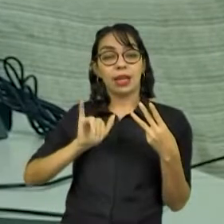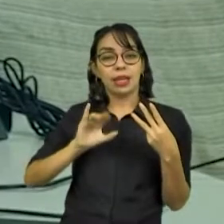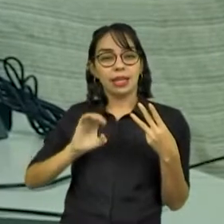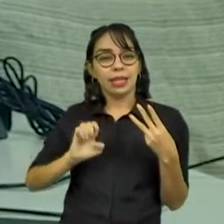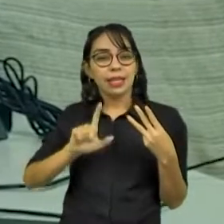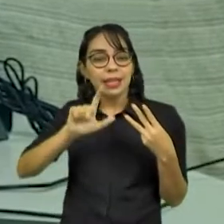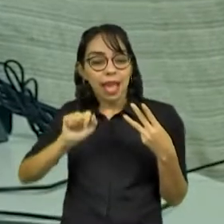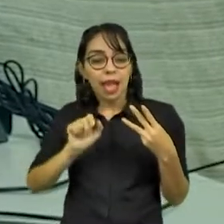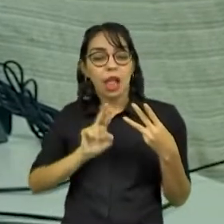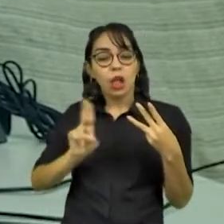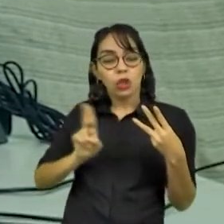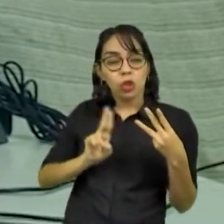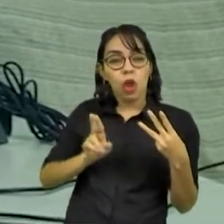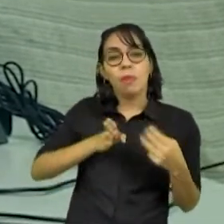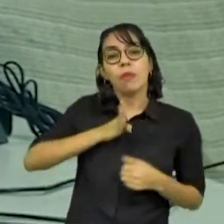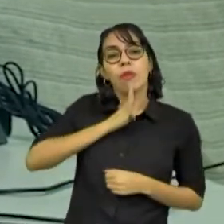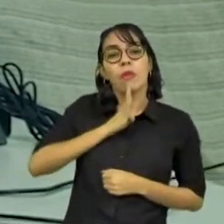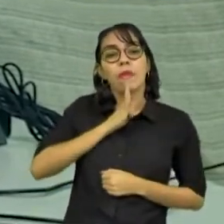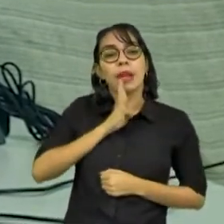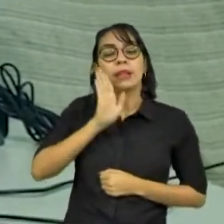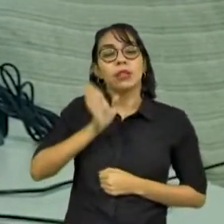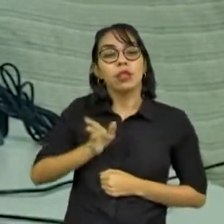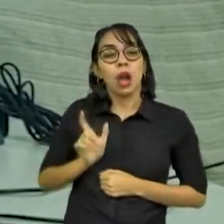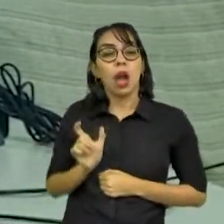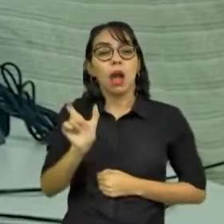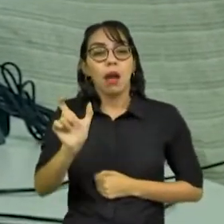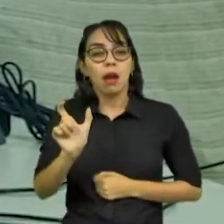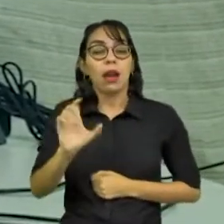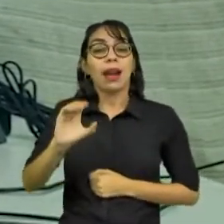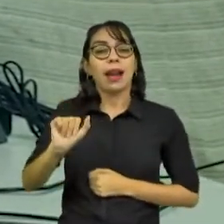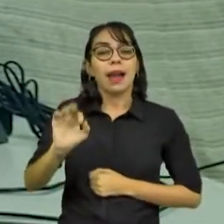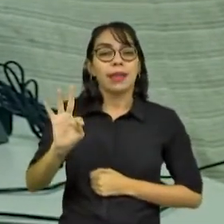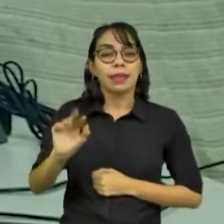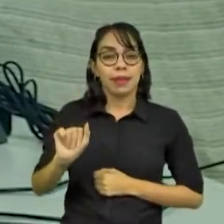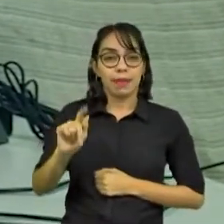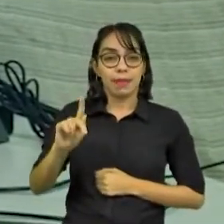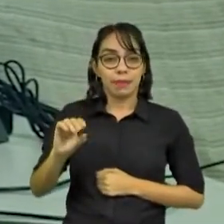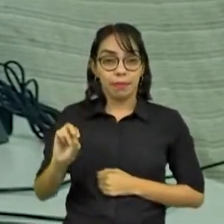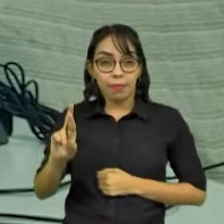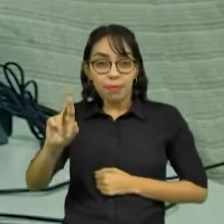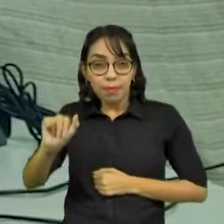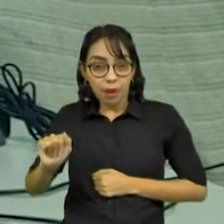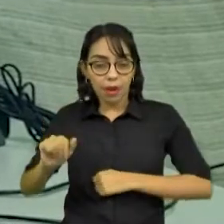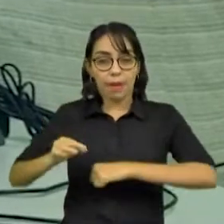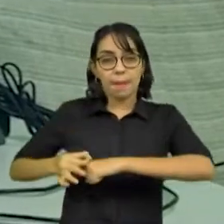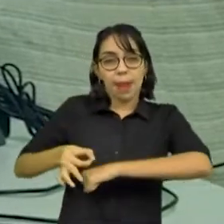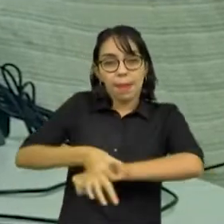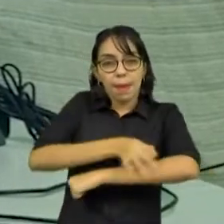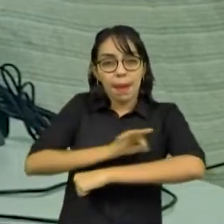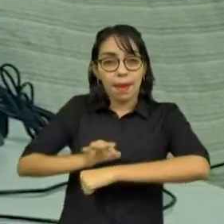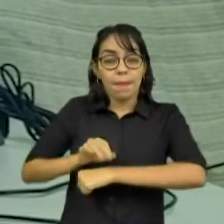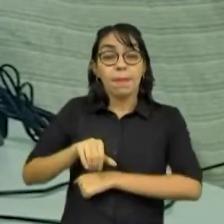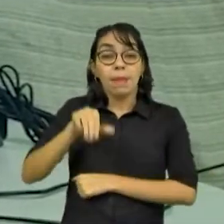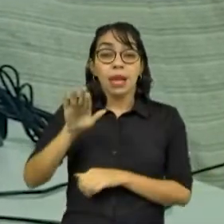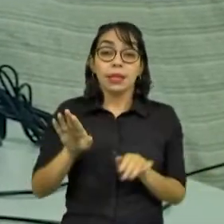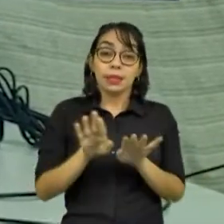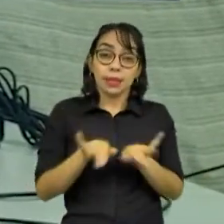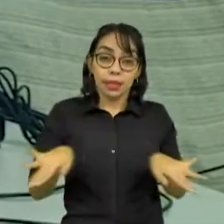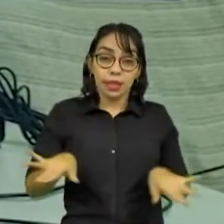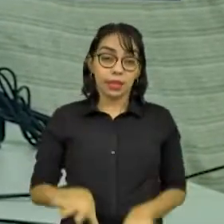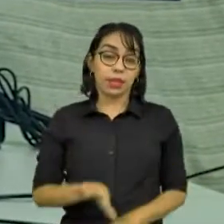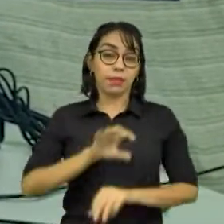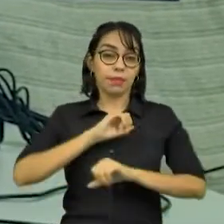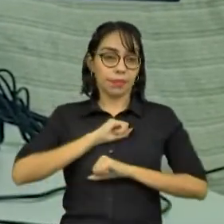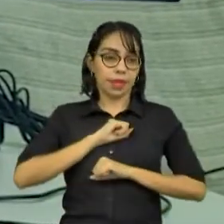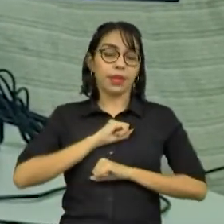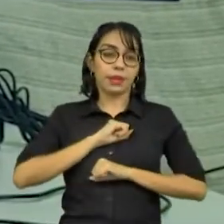infecção causada também por um vírus que é mais frequente na infância e que se apresenta naquele